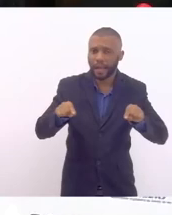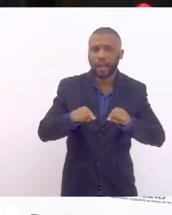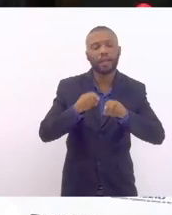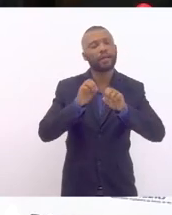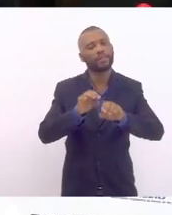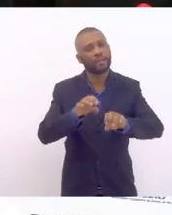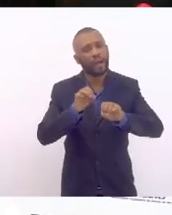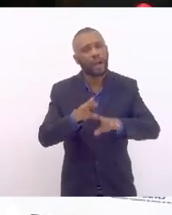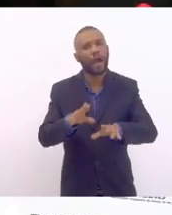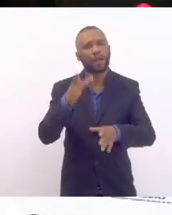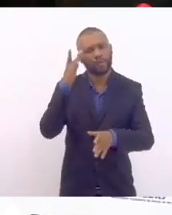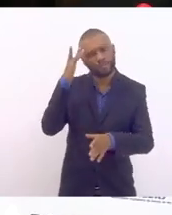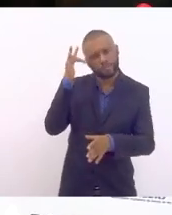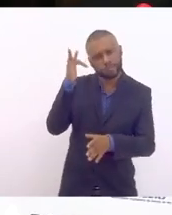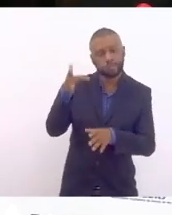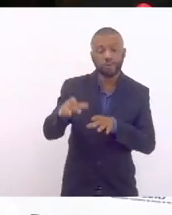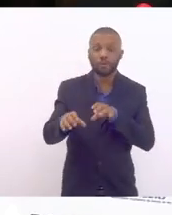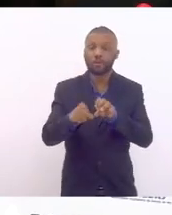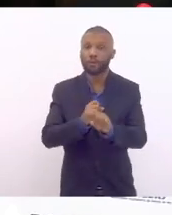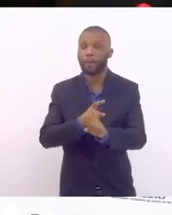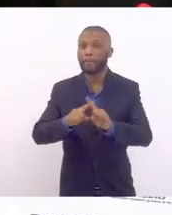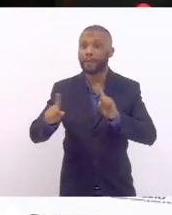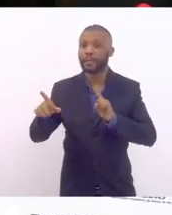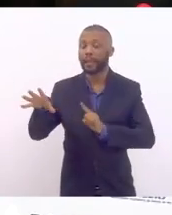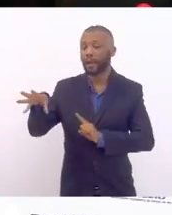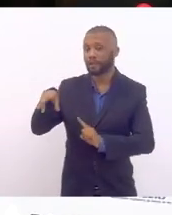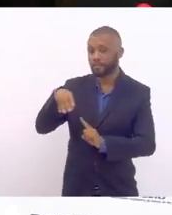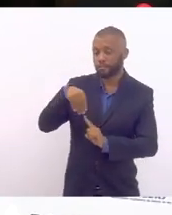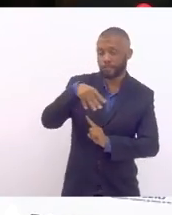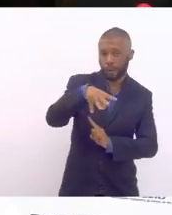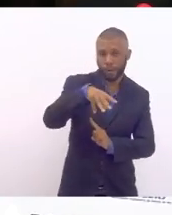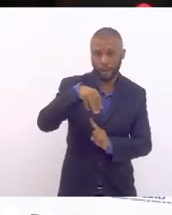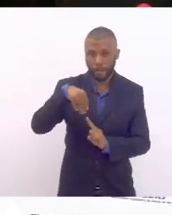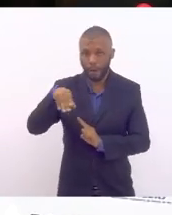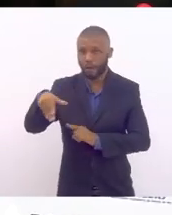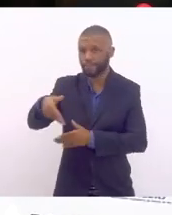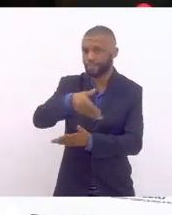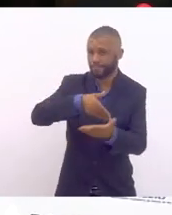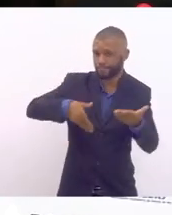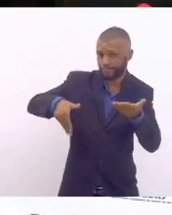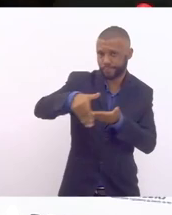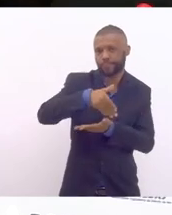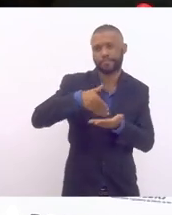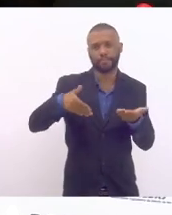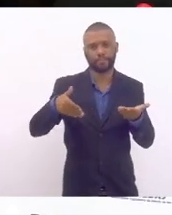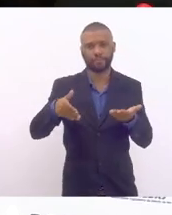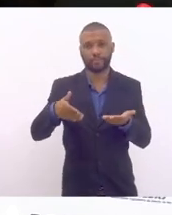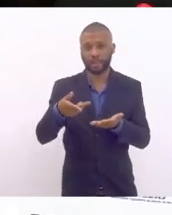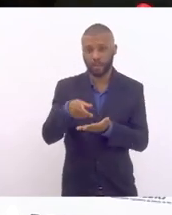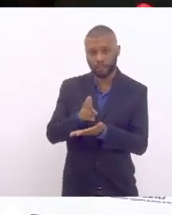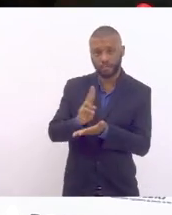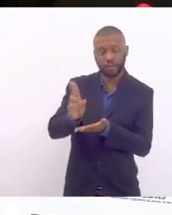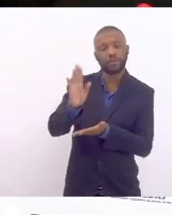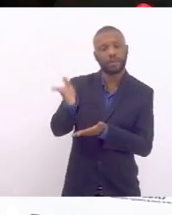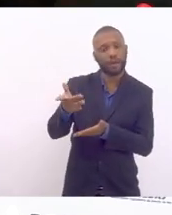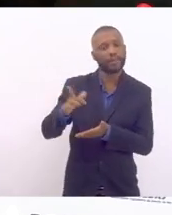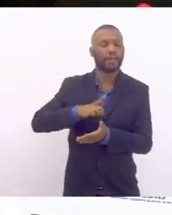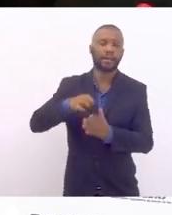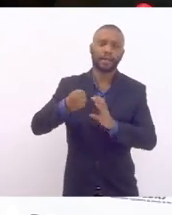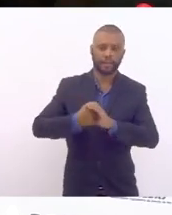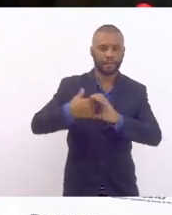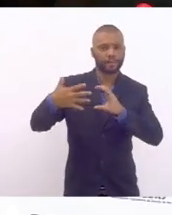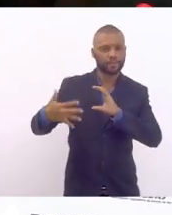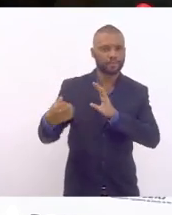dia-a-dia da formação mas ela é muito mais transversal do que a gente imagina se as Universidades já são assim né reitor